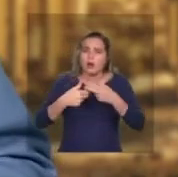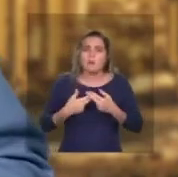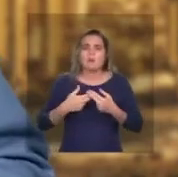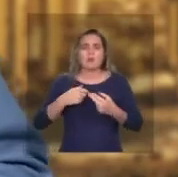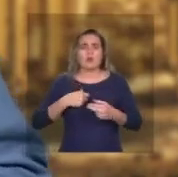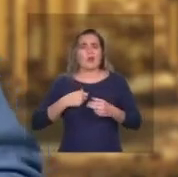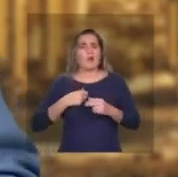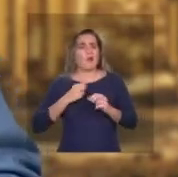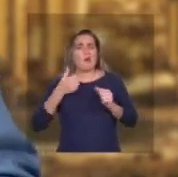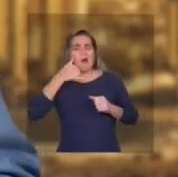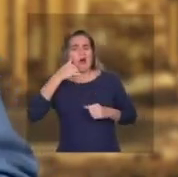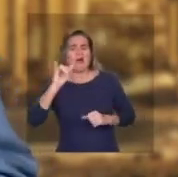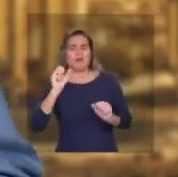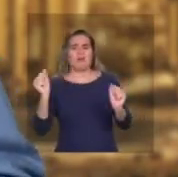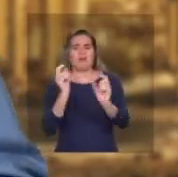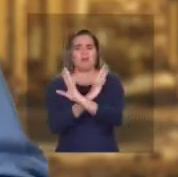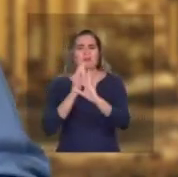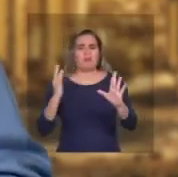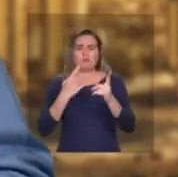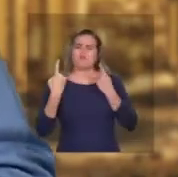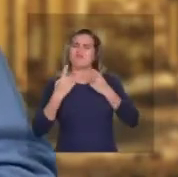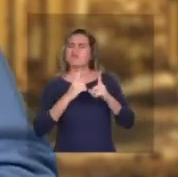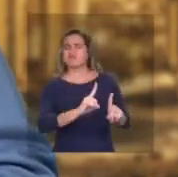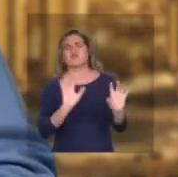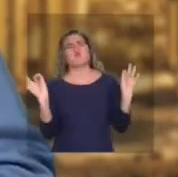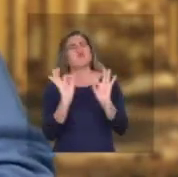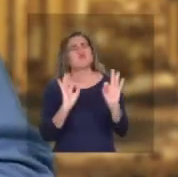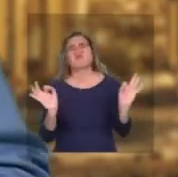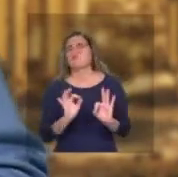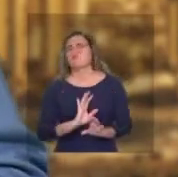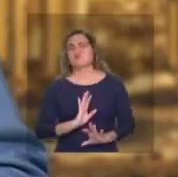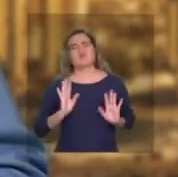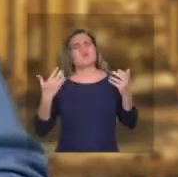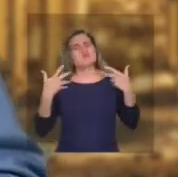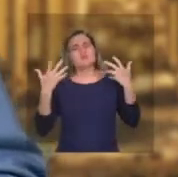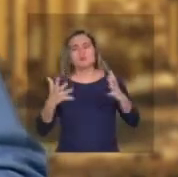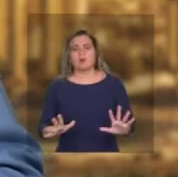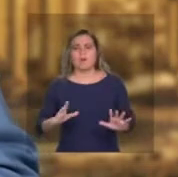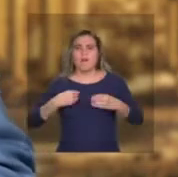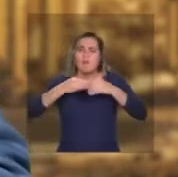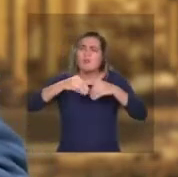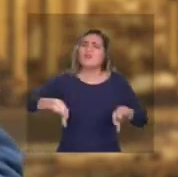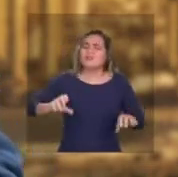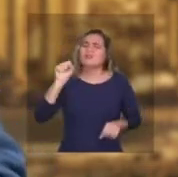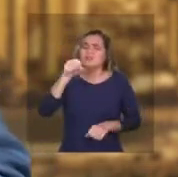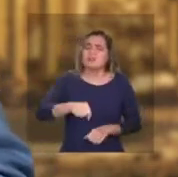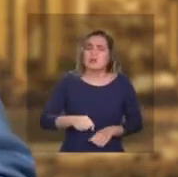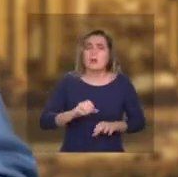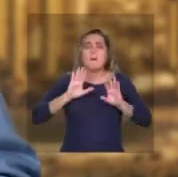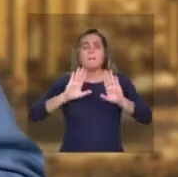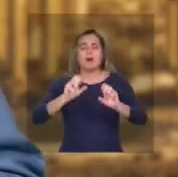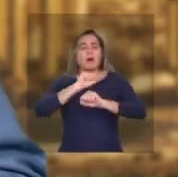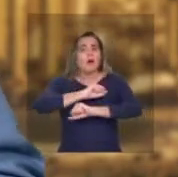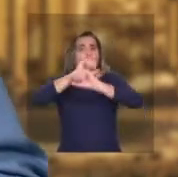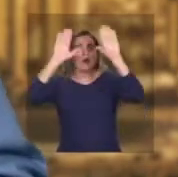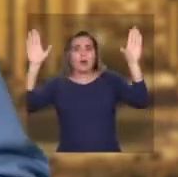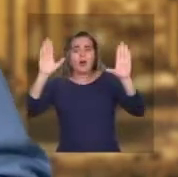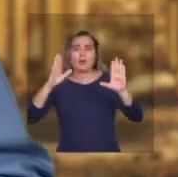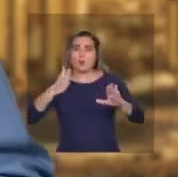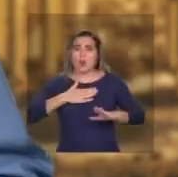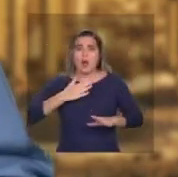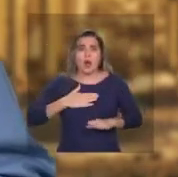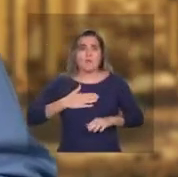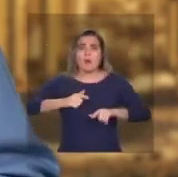É por isso que sou contra aglomerações na campanha eleitoral, mesmo sendo o maior prejudicado. Deixo